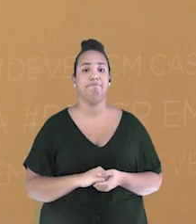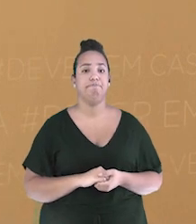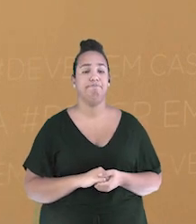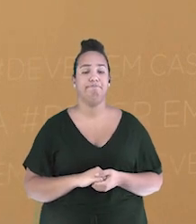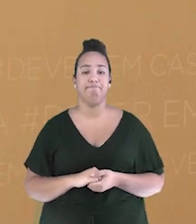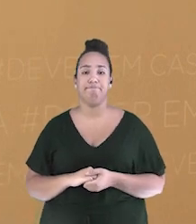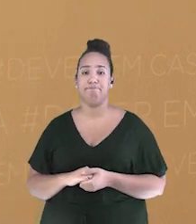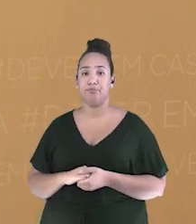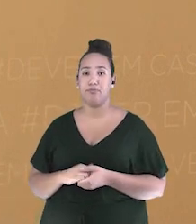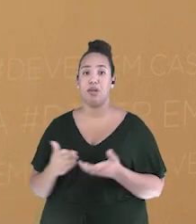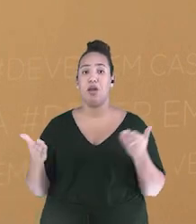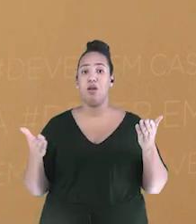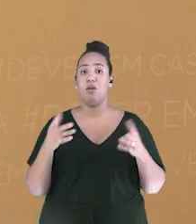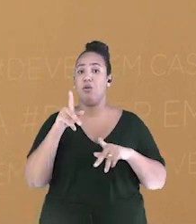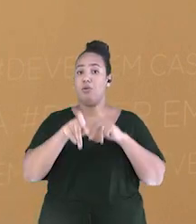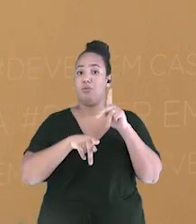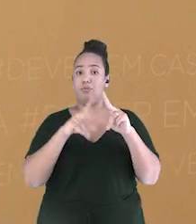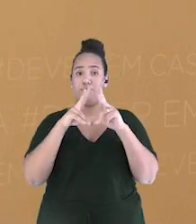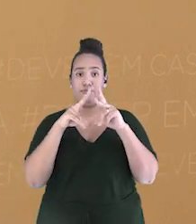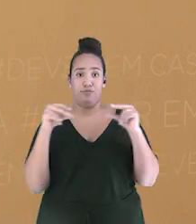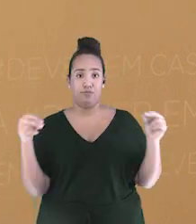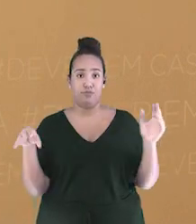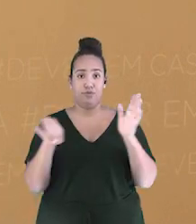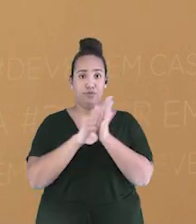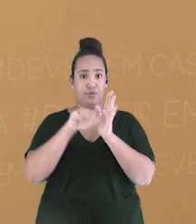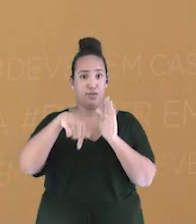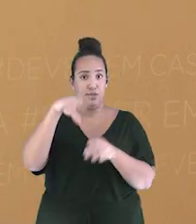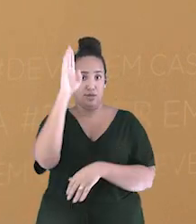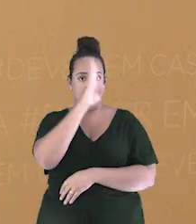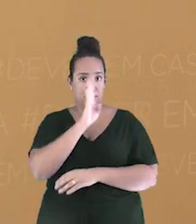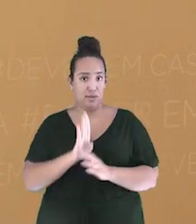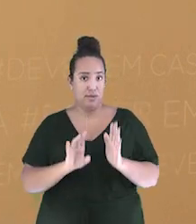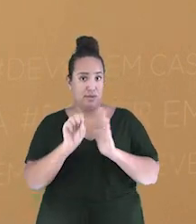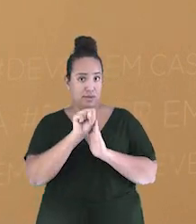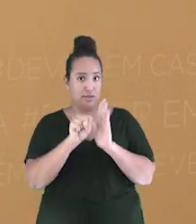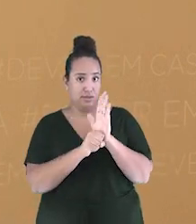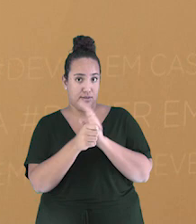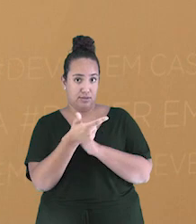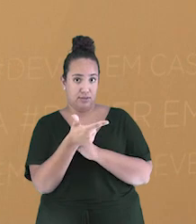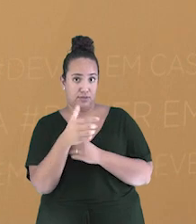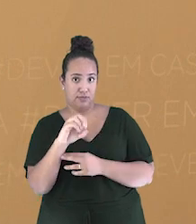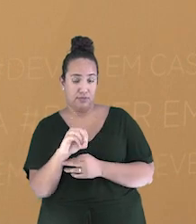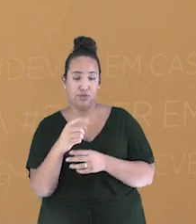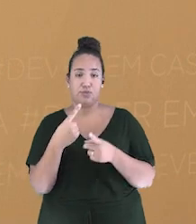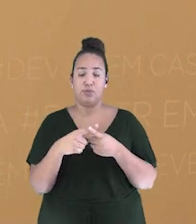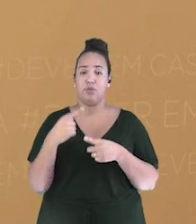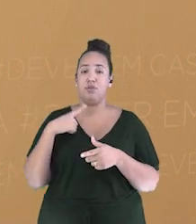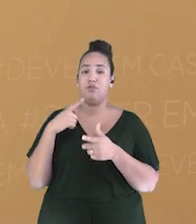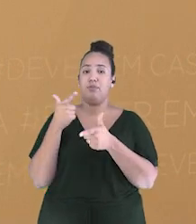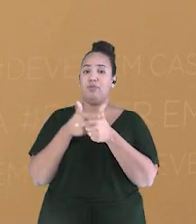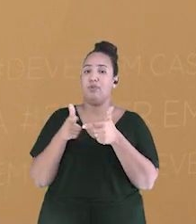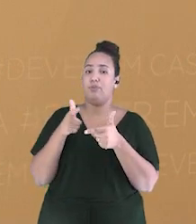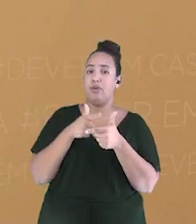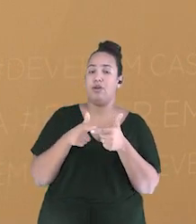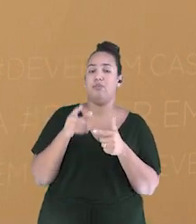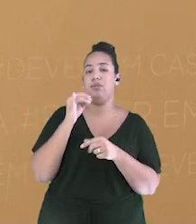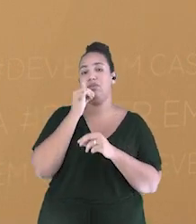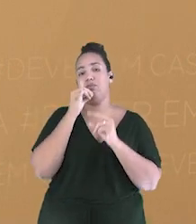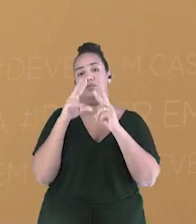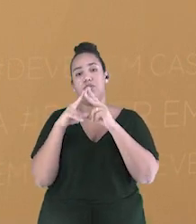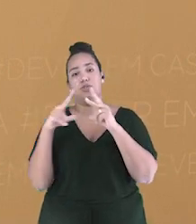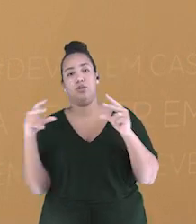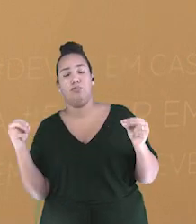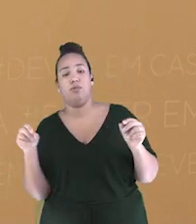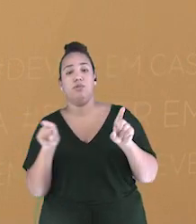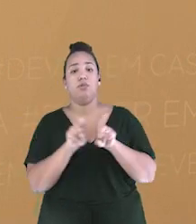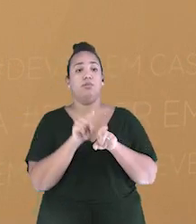japoneses chegaram ao Brasil no século XX, após conflitos econômicos no Japão e o fato dos Estados Unidos